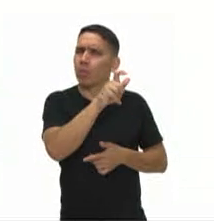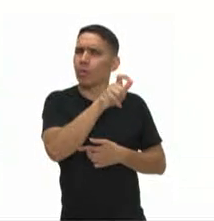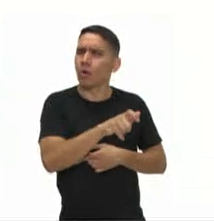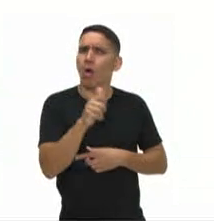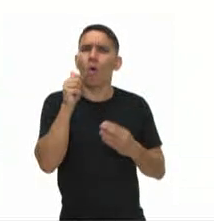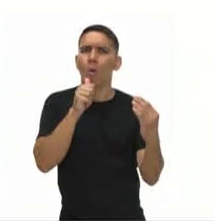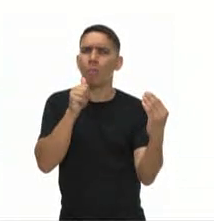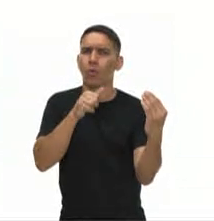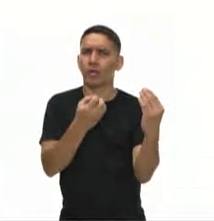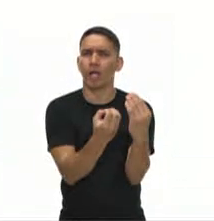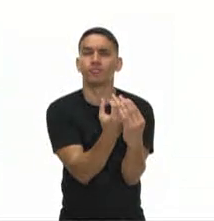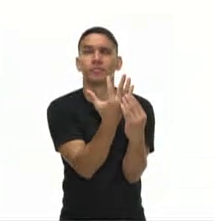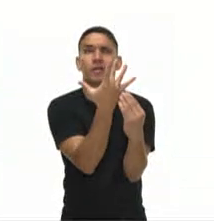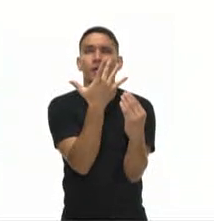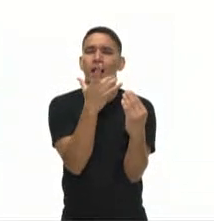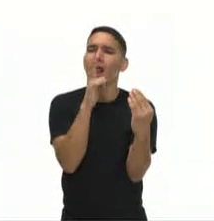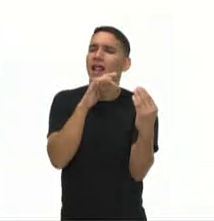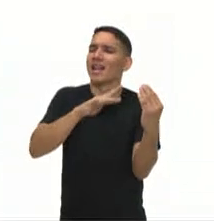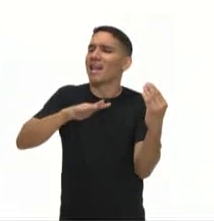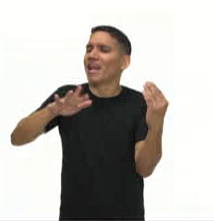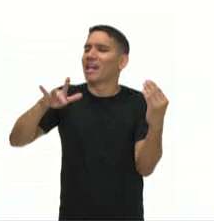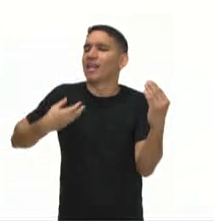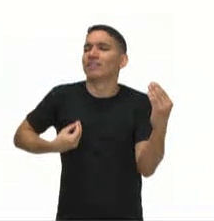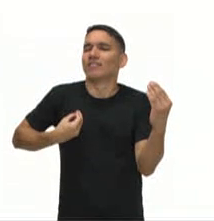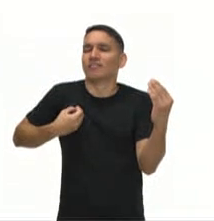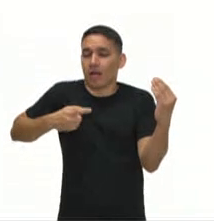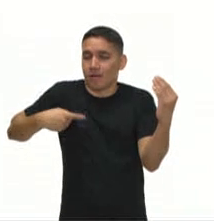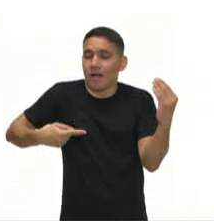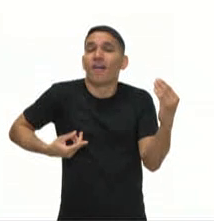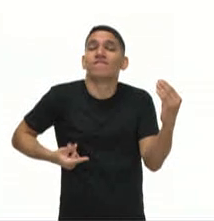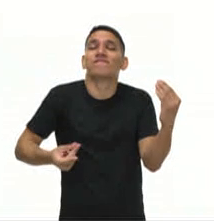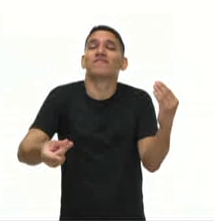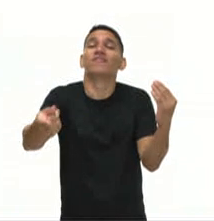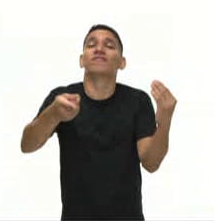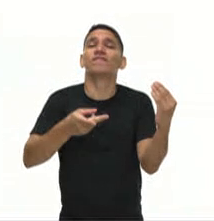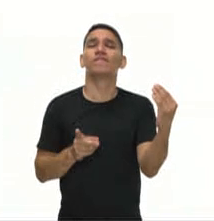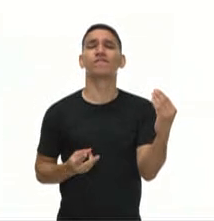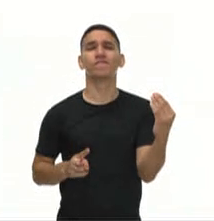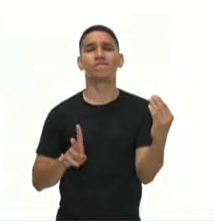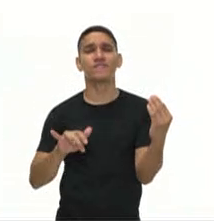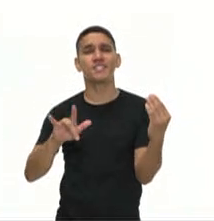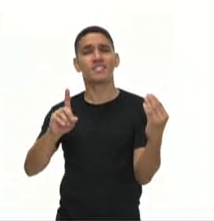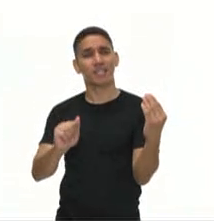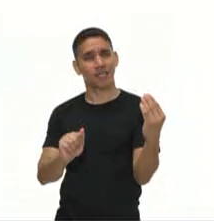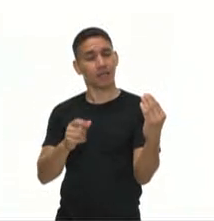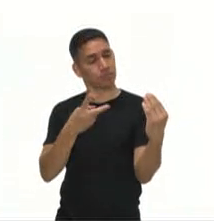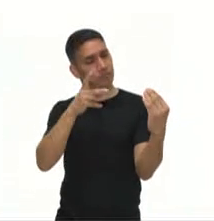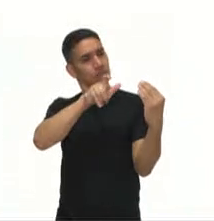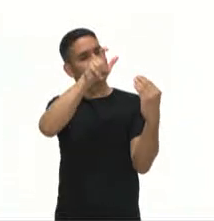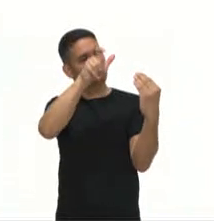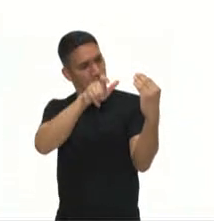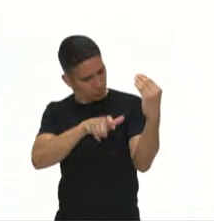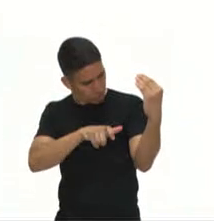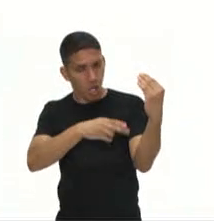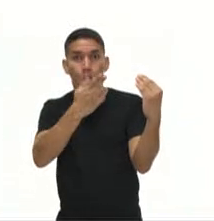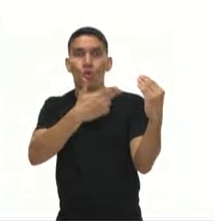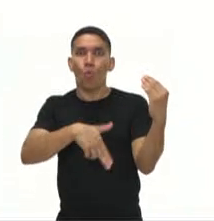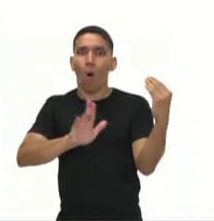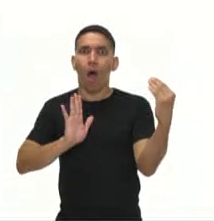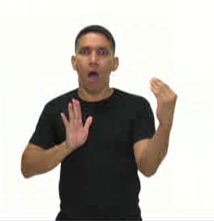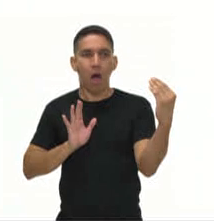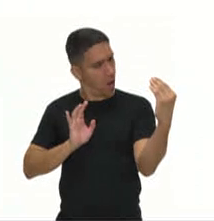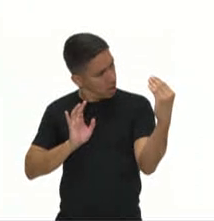líquido vivificador, o líquido germinador da vida? Olhou a estátua nua. Ele havia